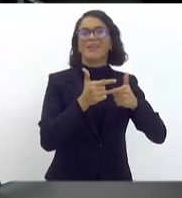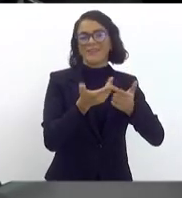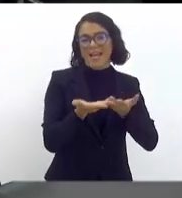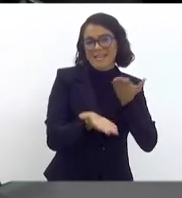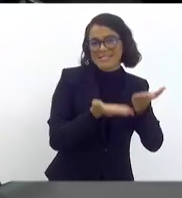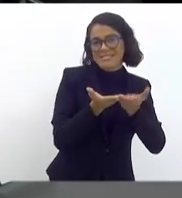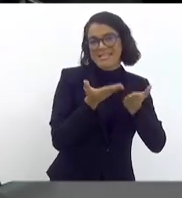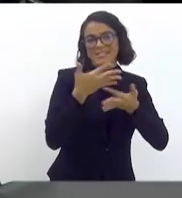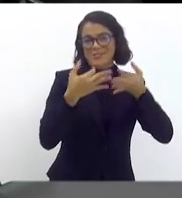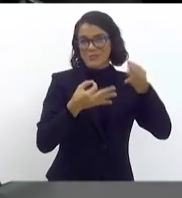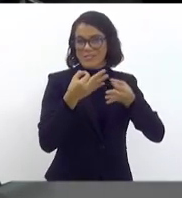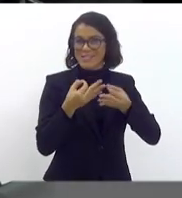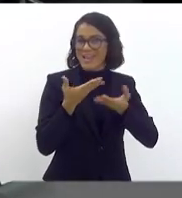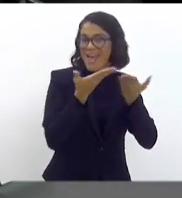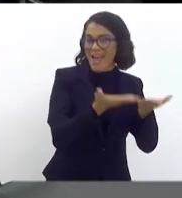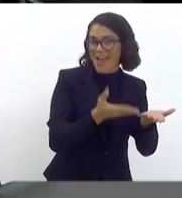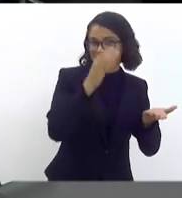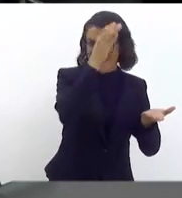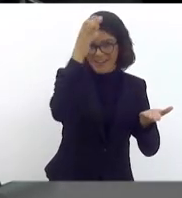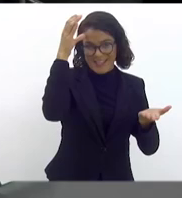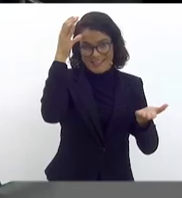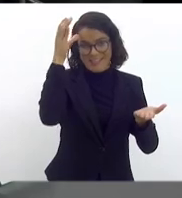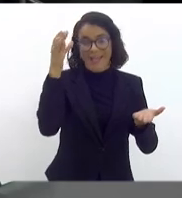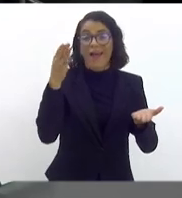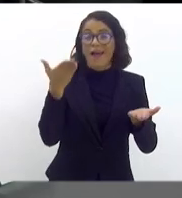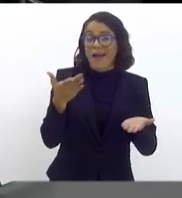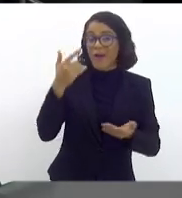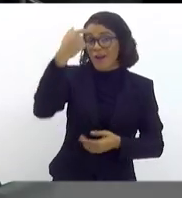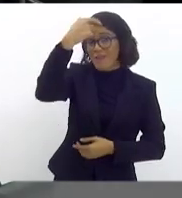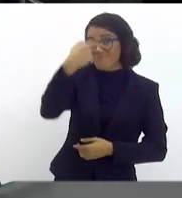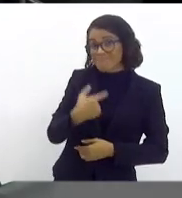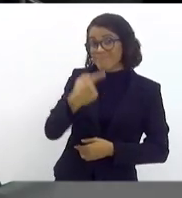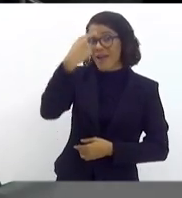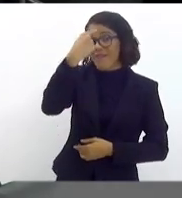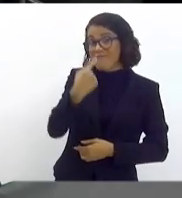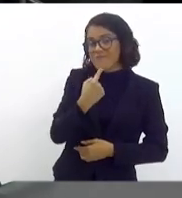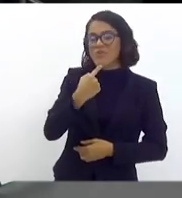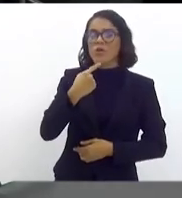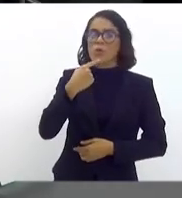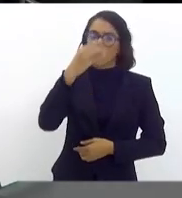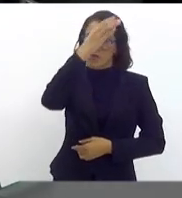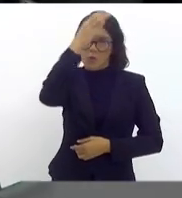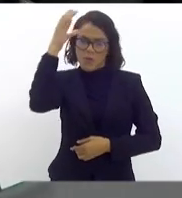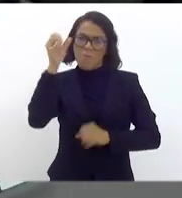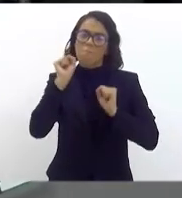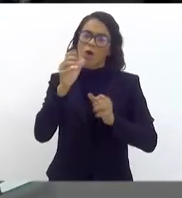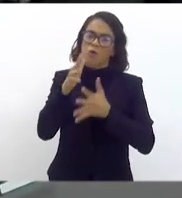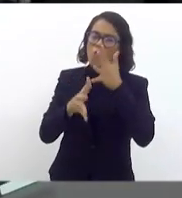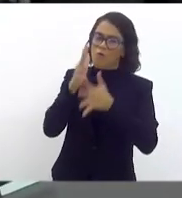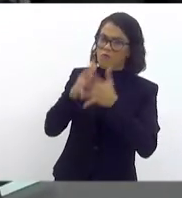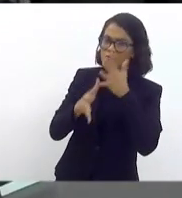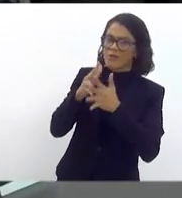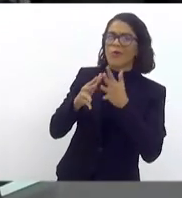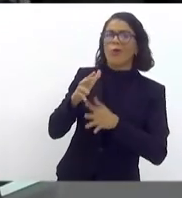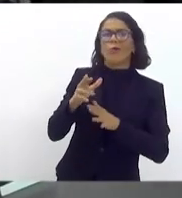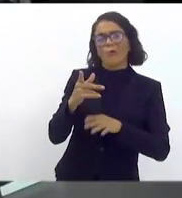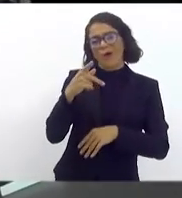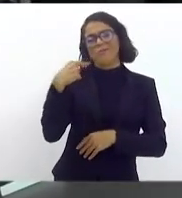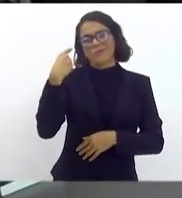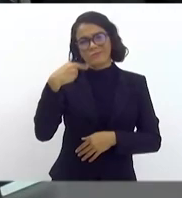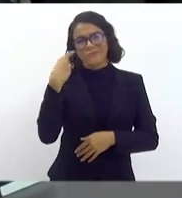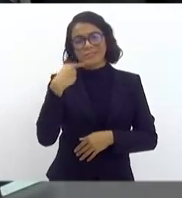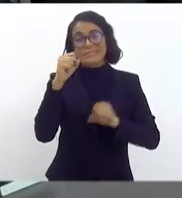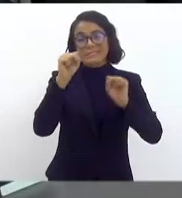assistência jurídica ao cliente. A figura do advogado pode sim se confundir com a figura do preposto, uma vez